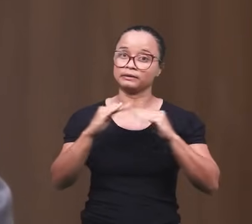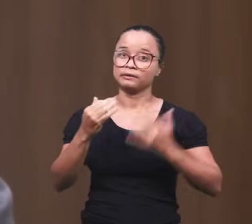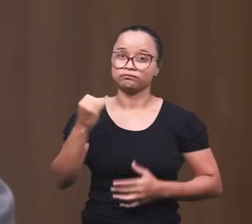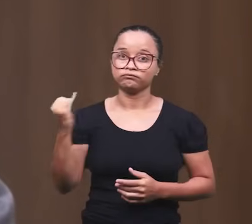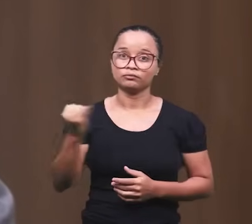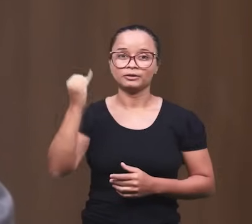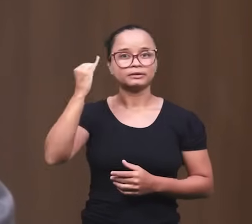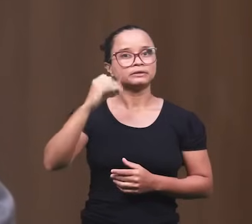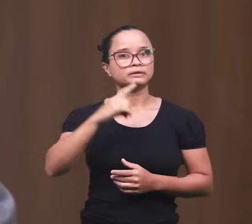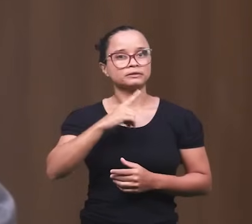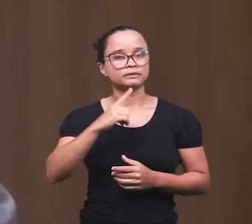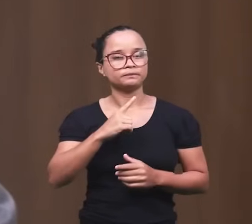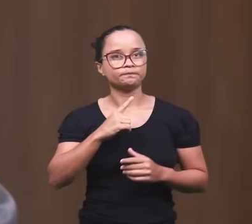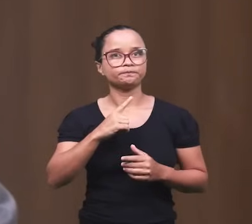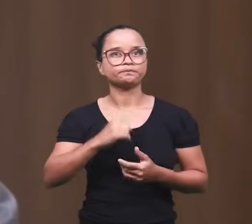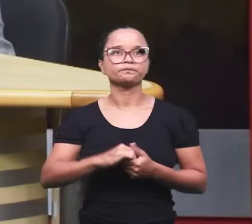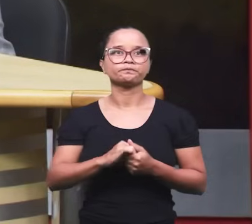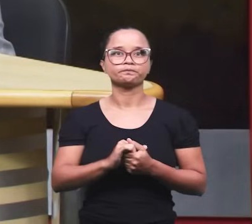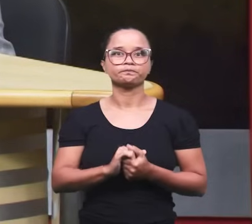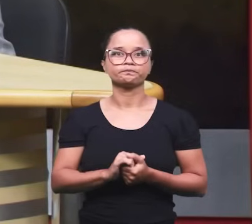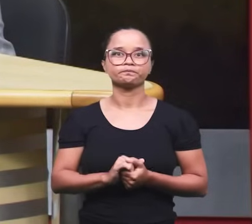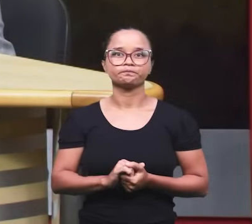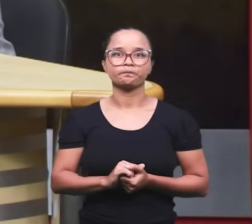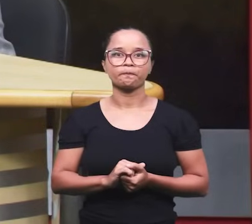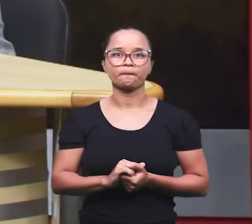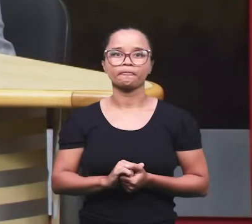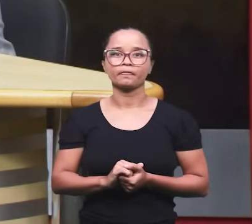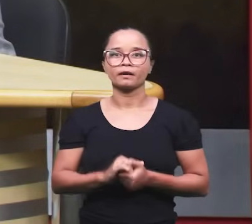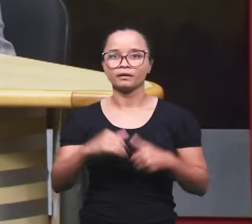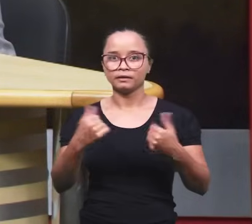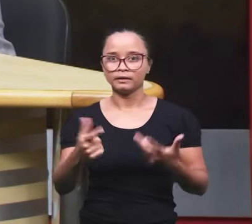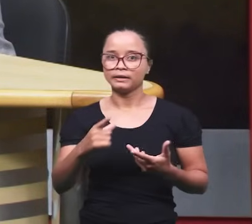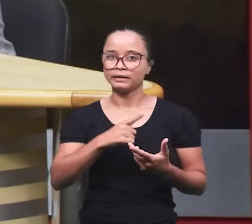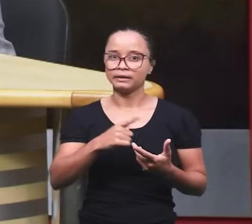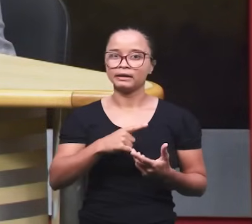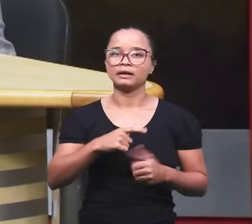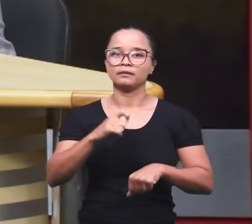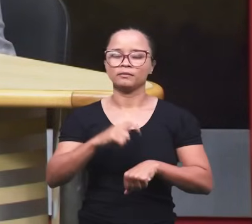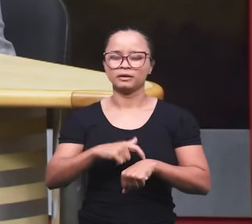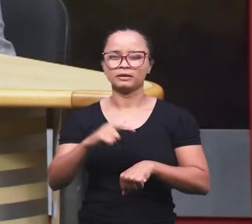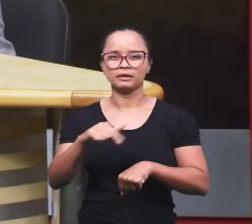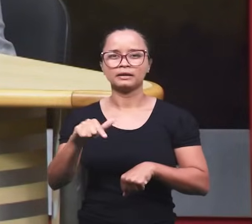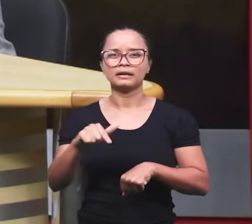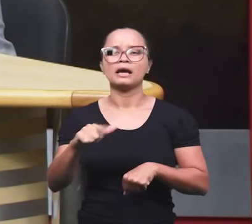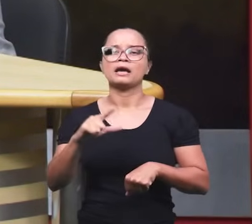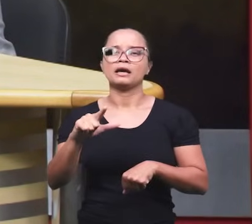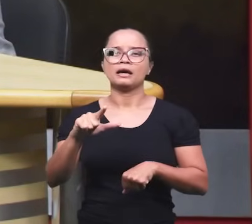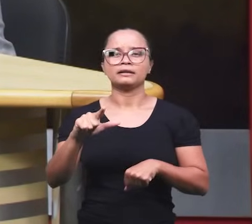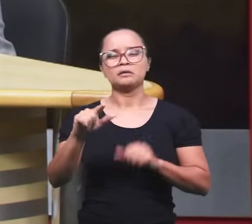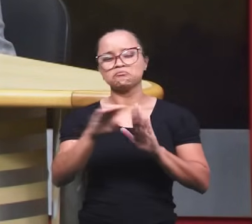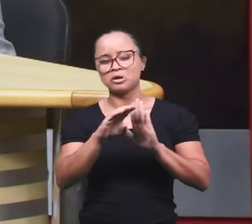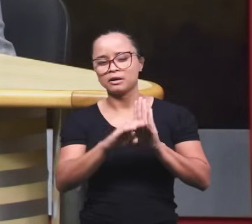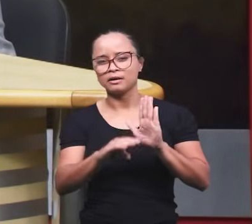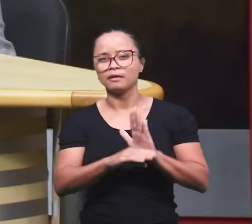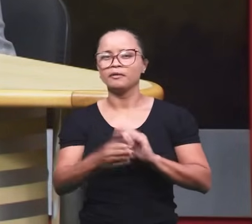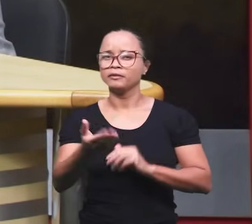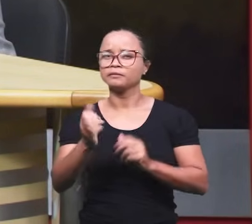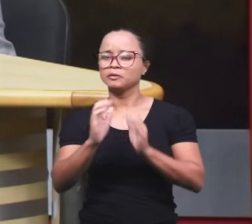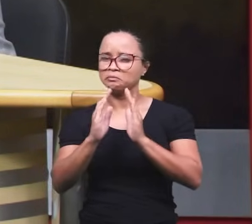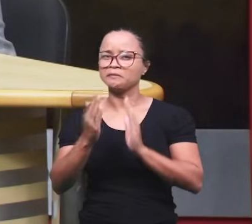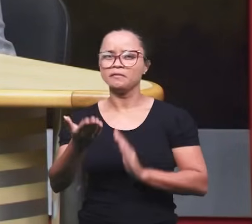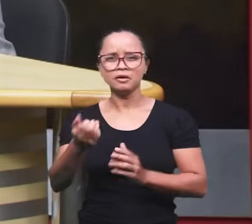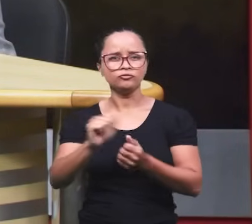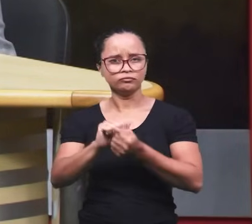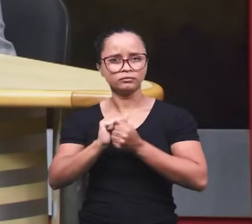importante e no programa de do vind Aim de Oração às vezes até na madrugada surge o assunto